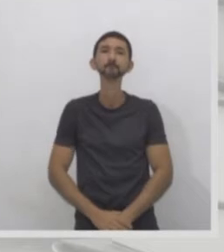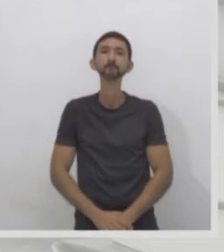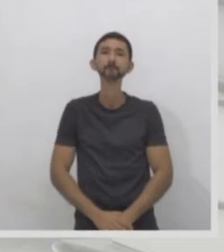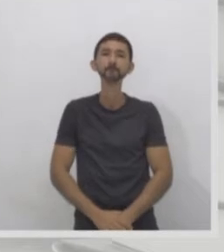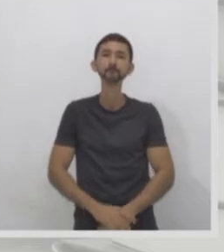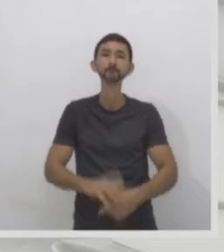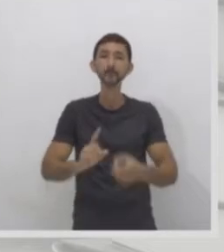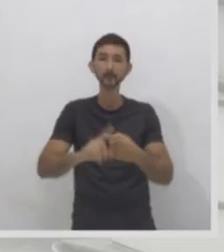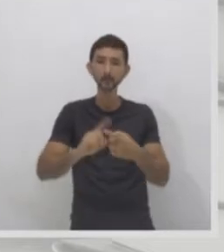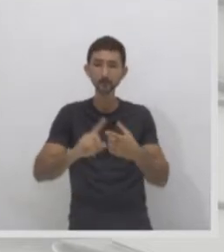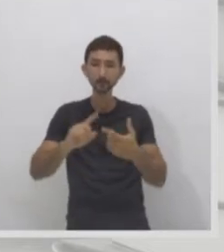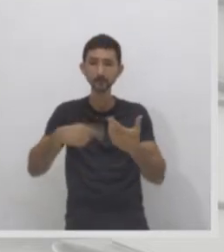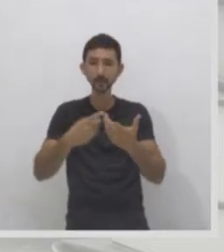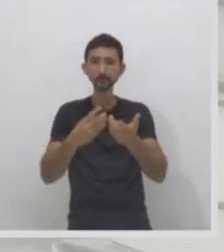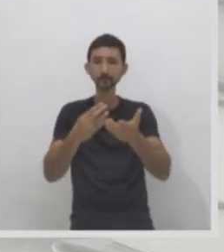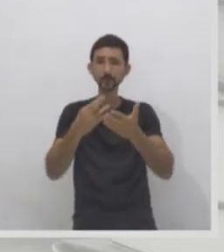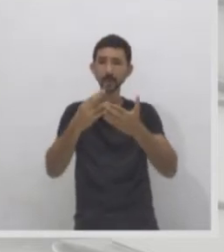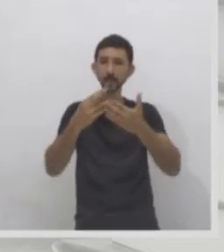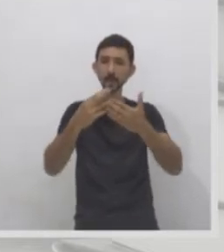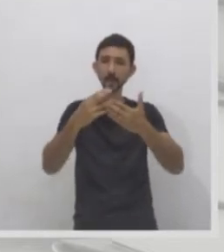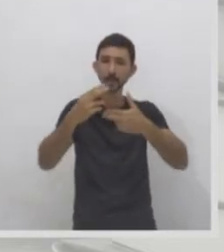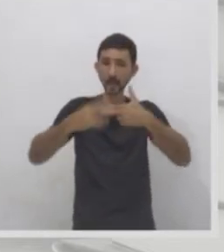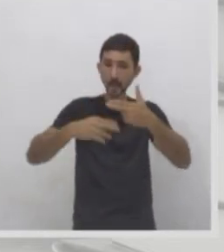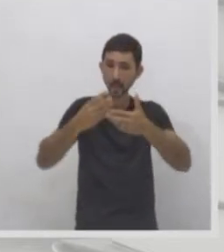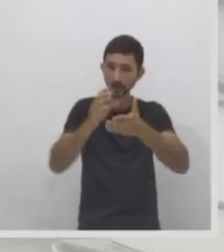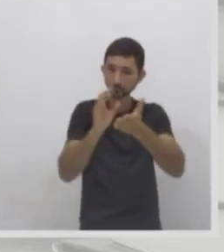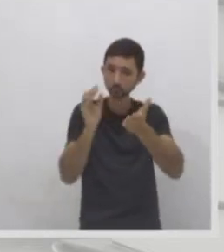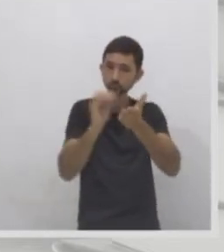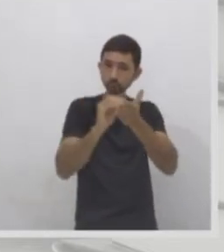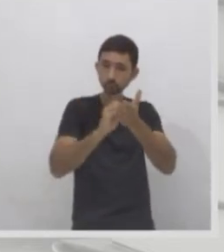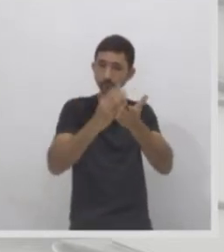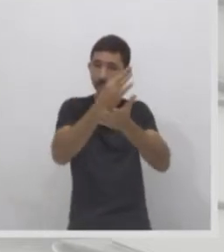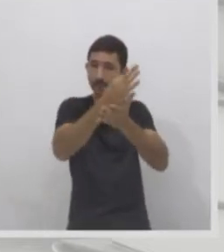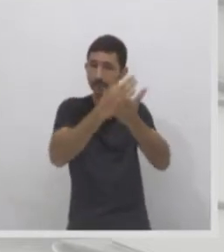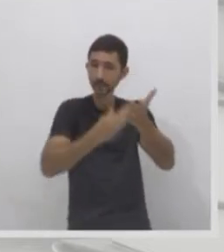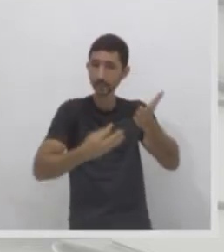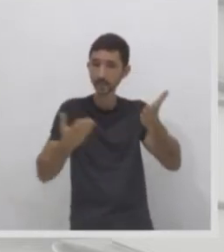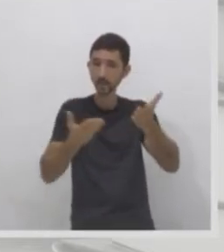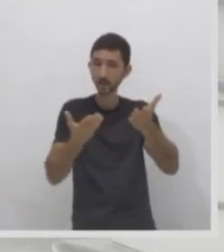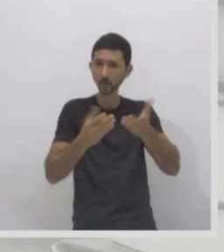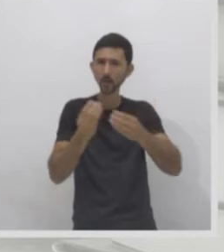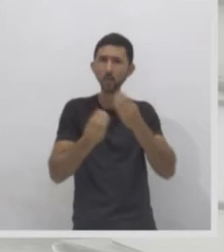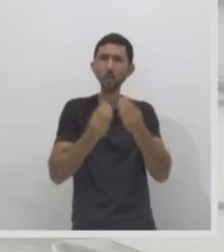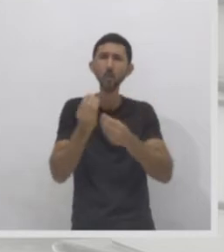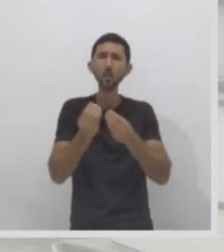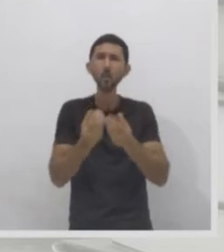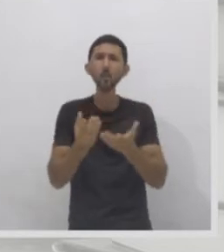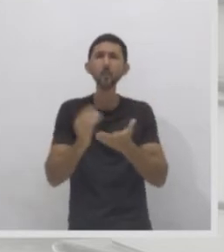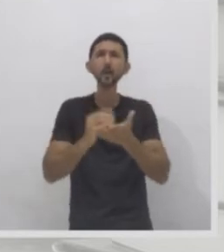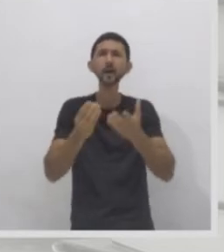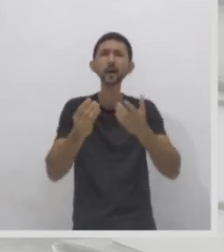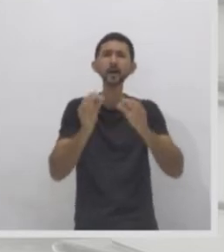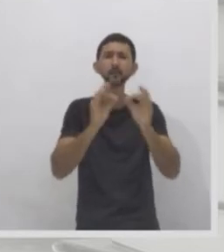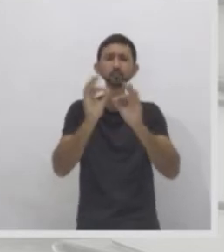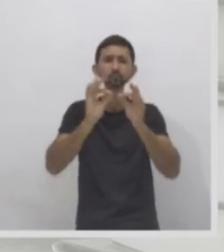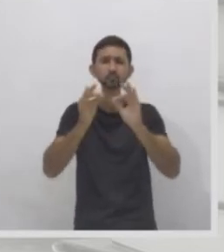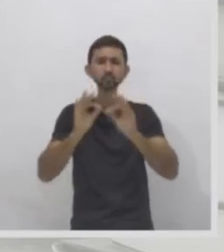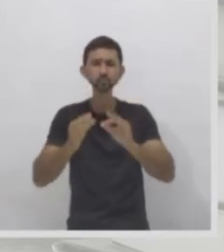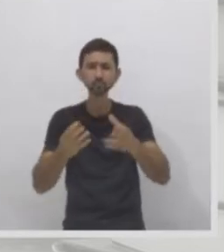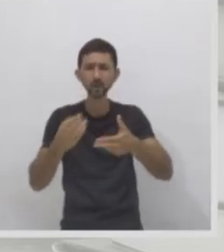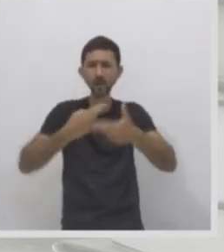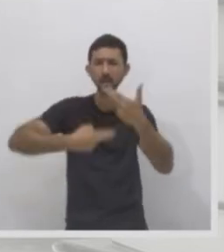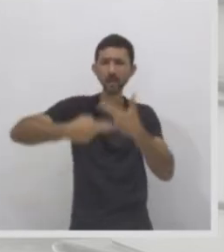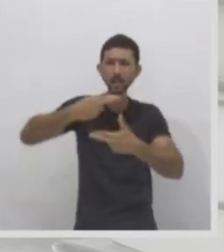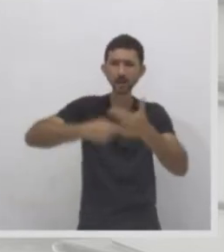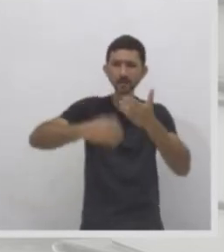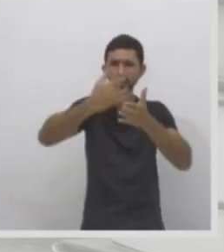nós temos aí, você vai perceber também nesse texto agora como é que esses elementos eles vão se